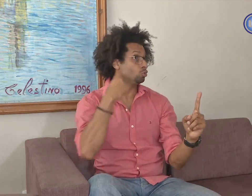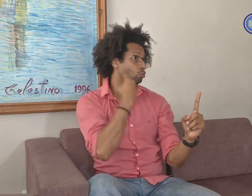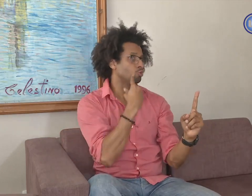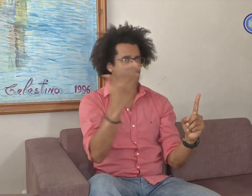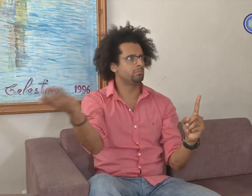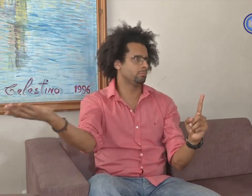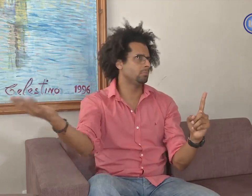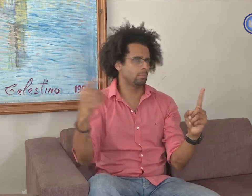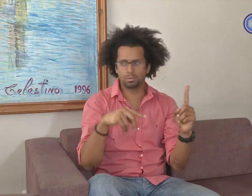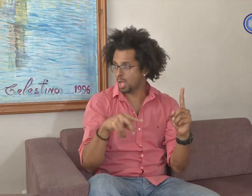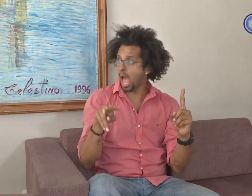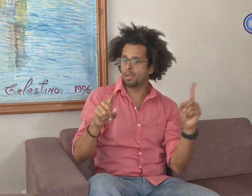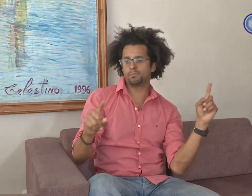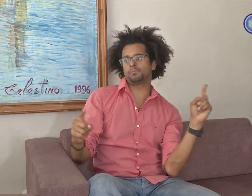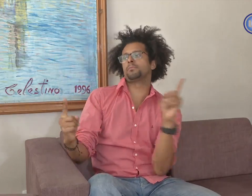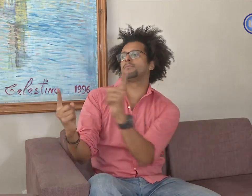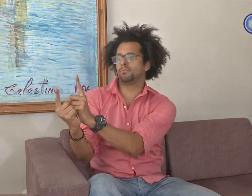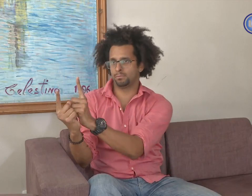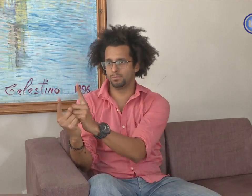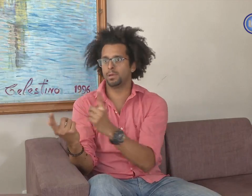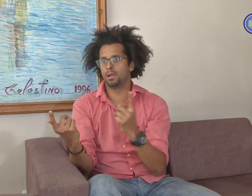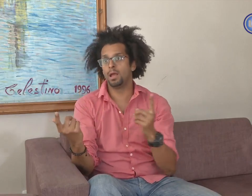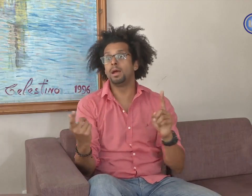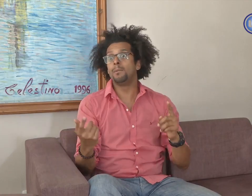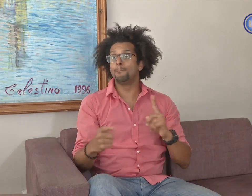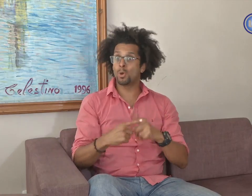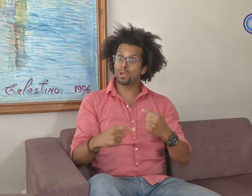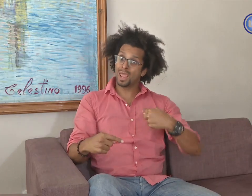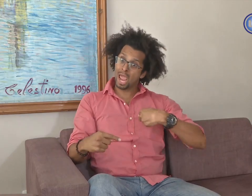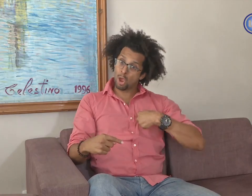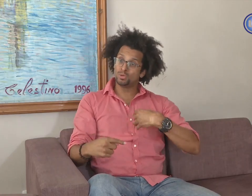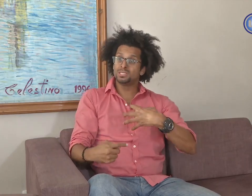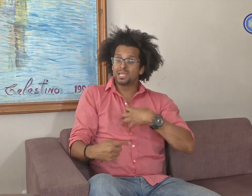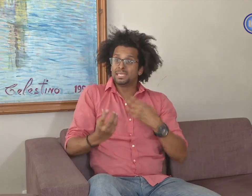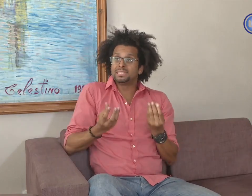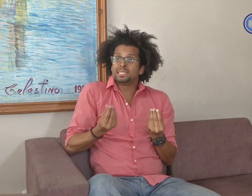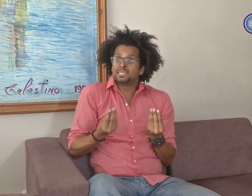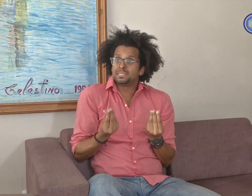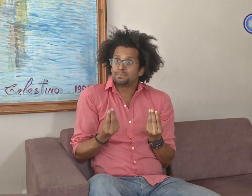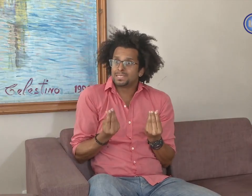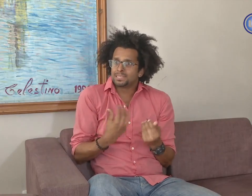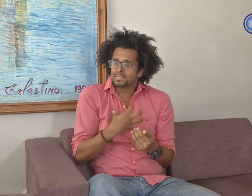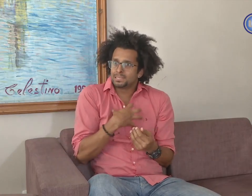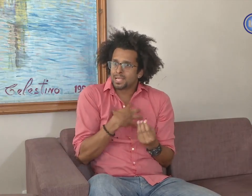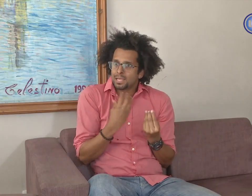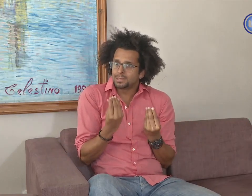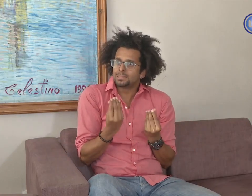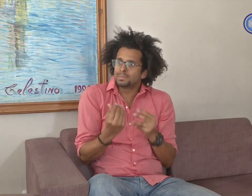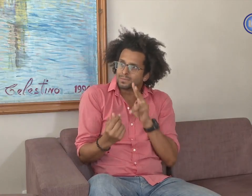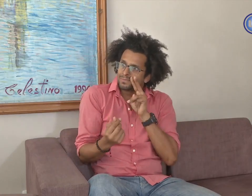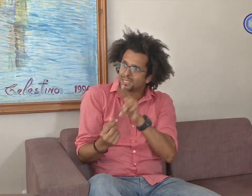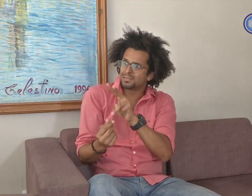ouvinte para que esse ouvinte ele vá ajudar a pessoa cega. Porque eu tenho a sensibilidade.